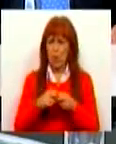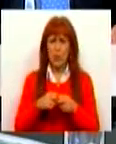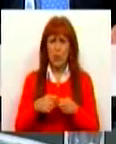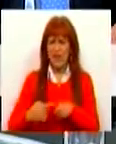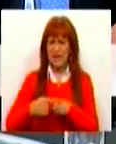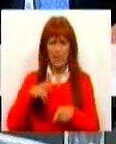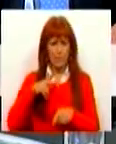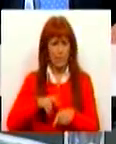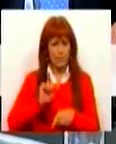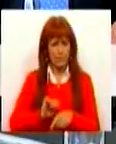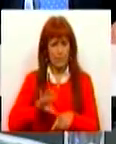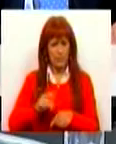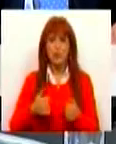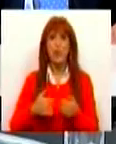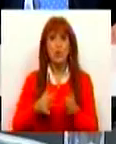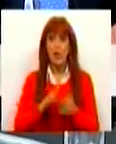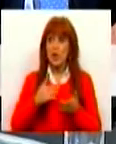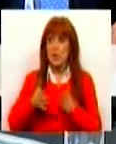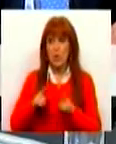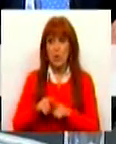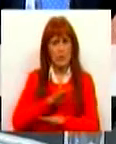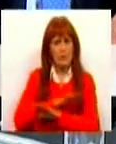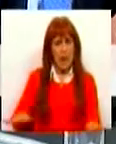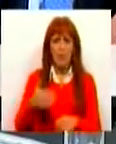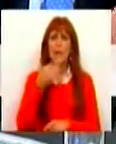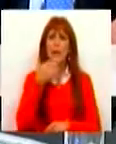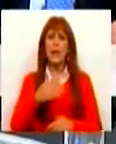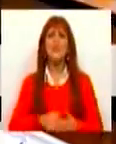de interesse nacional que todos devemos contribuir para erradicar. Muito obrigado. Muito obrigado, Sr. Deputado.